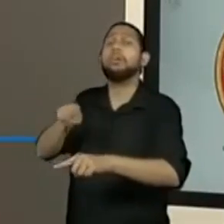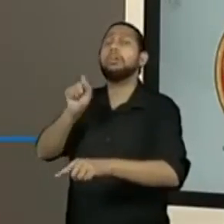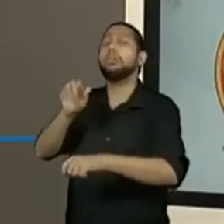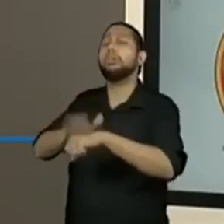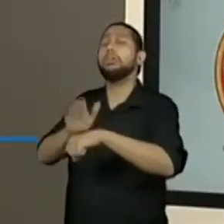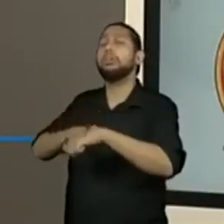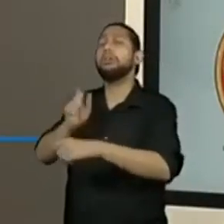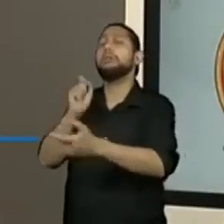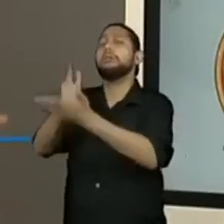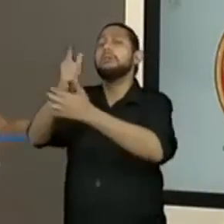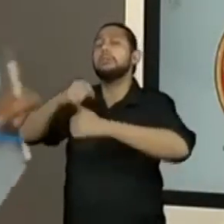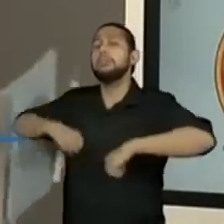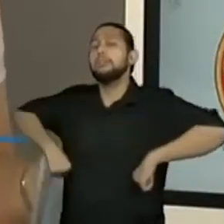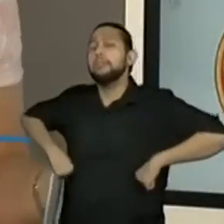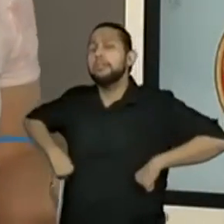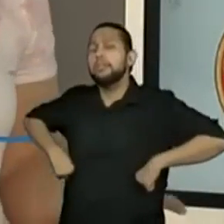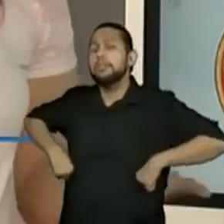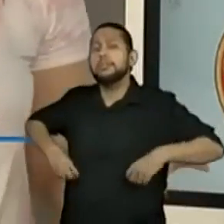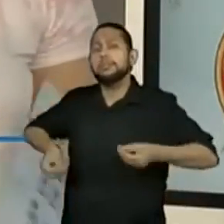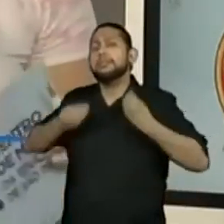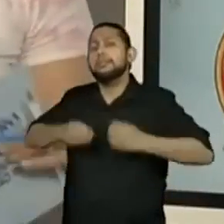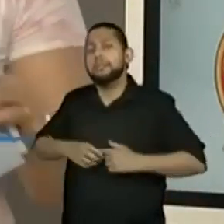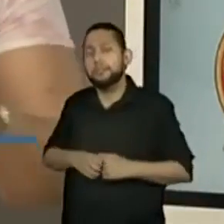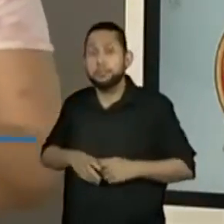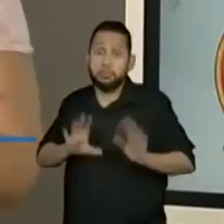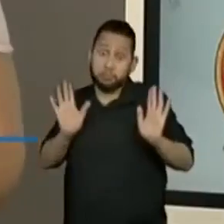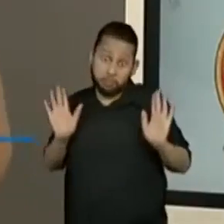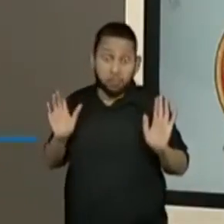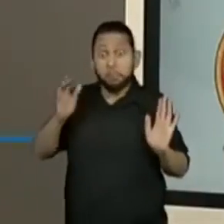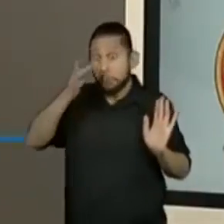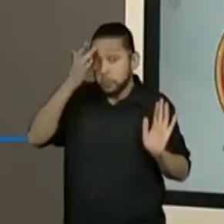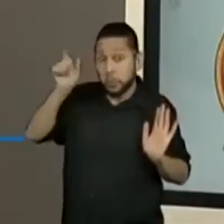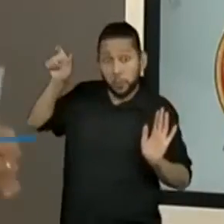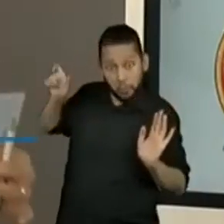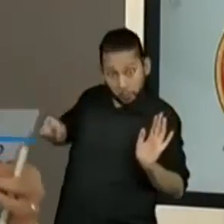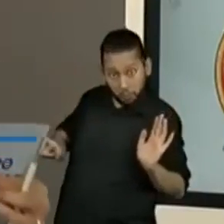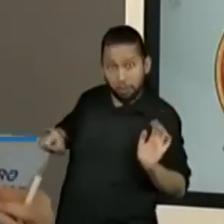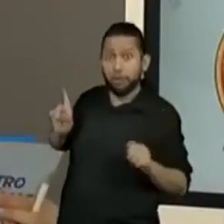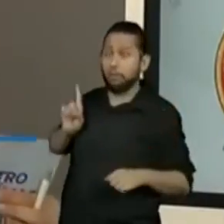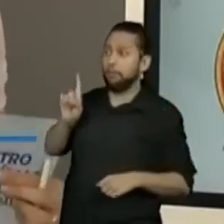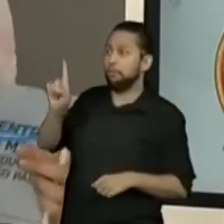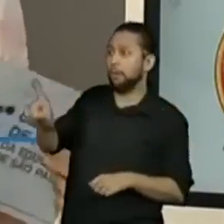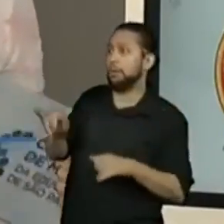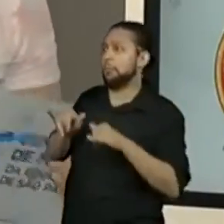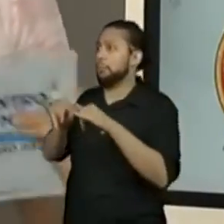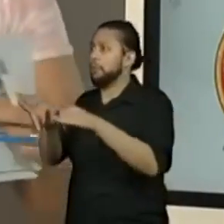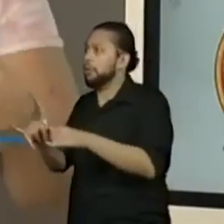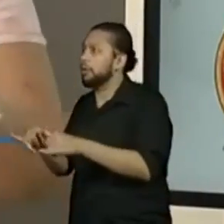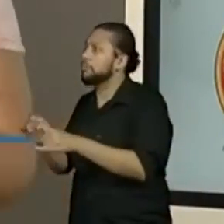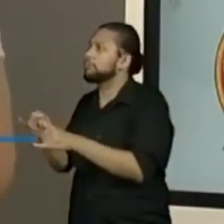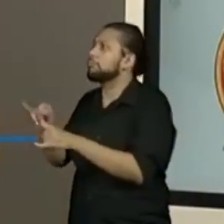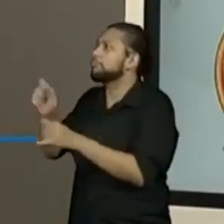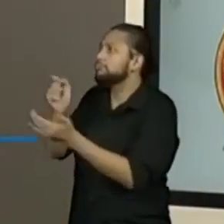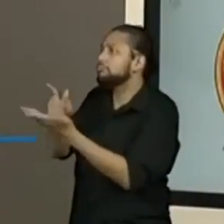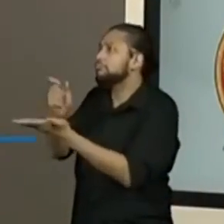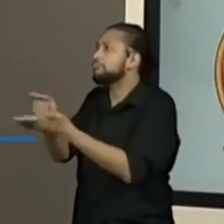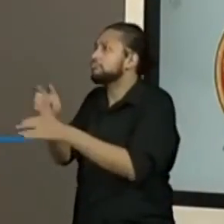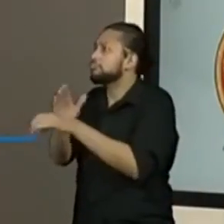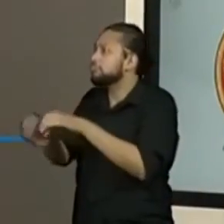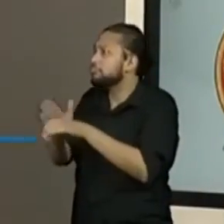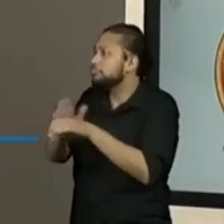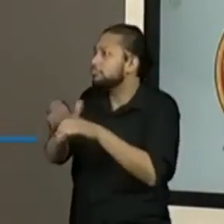concordam comigo alguém vai lá e compra os ingredientes necessários para se fazer uma pizza lá na